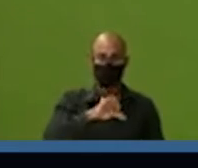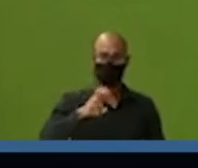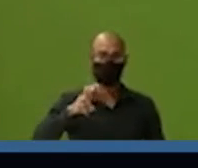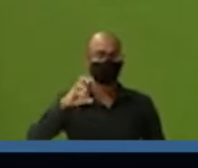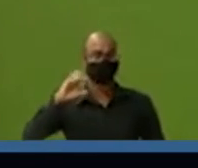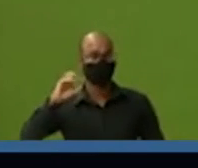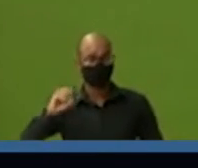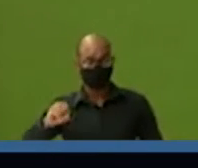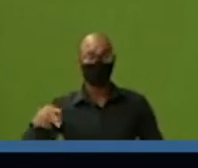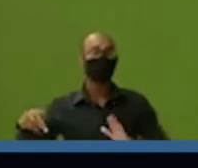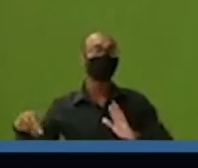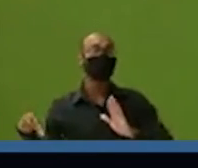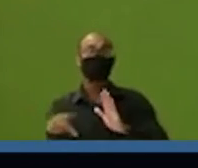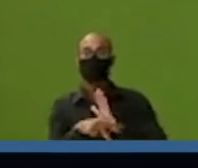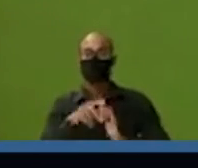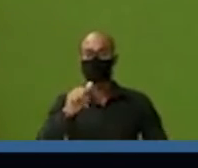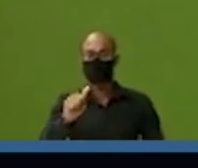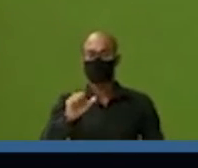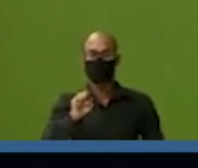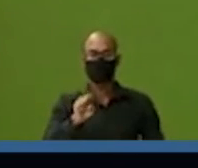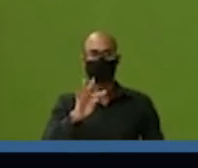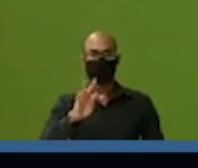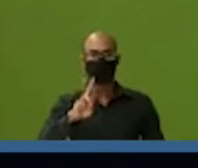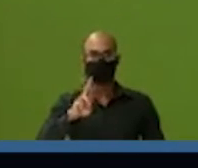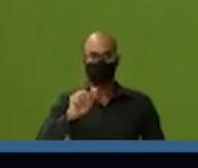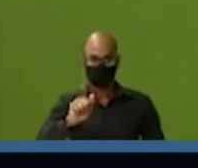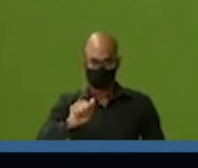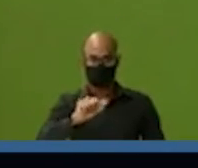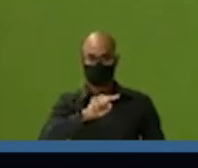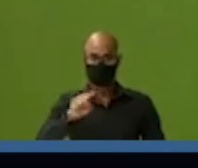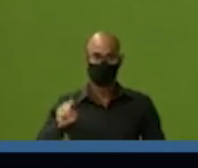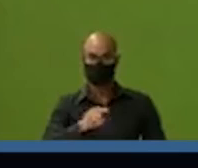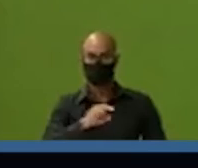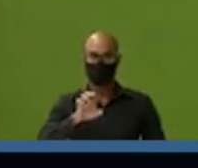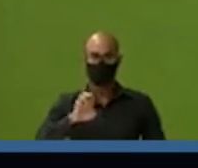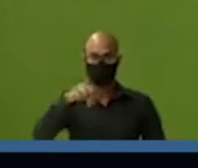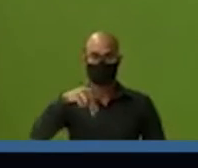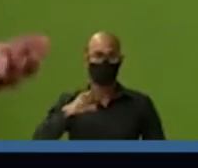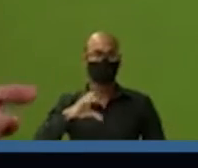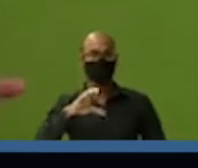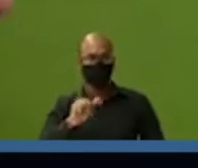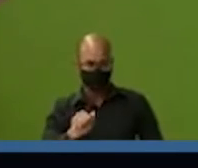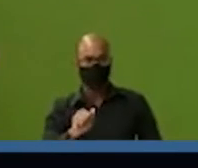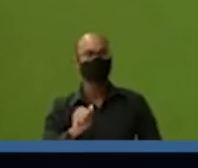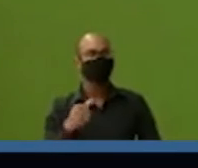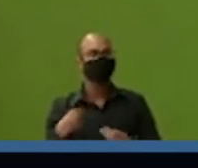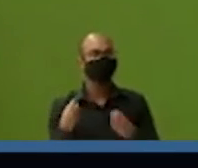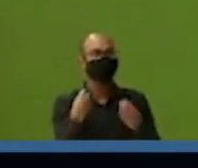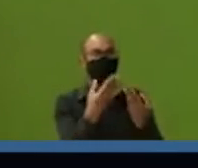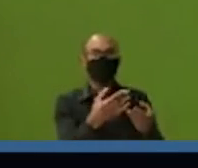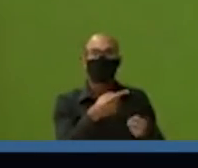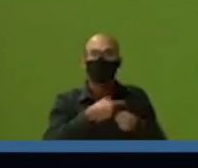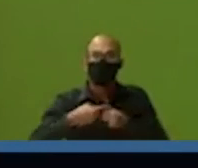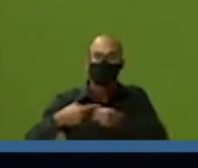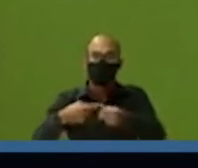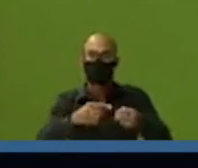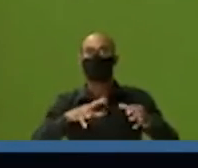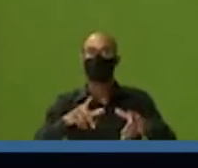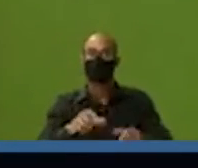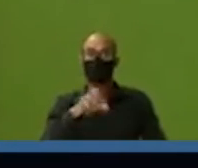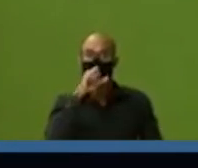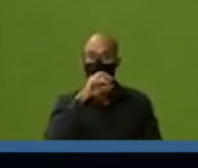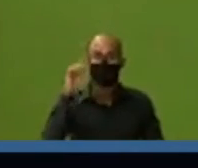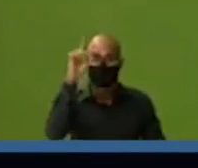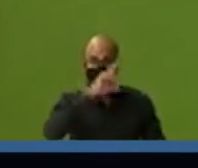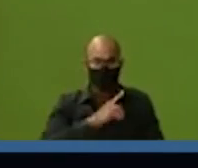66.950 vacinas da AstraZeneca. Foram para todos os municípios do estado para que eles fizessem vacina no sábado e no